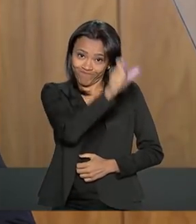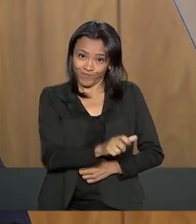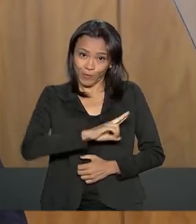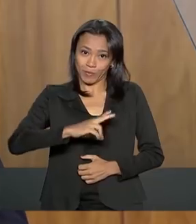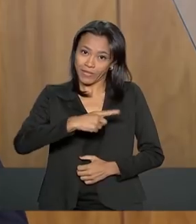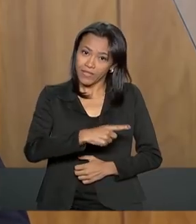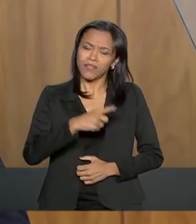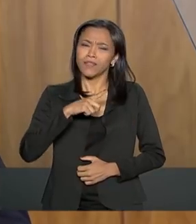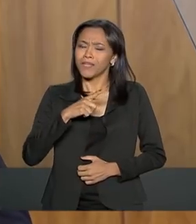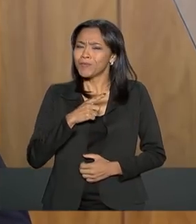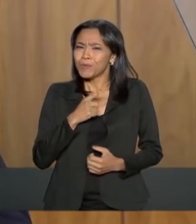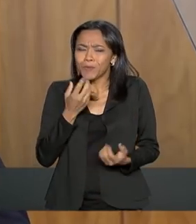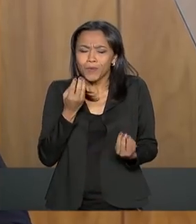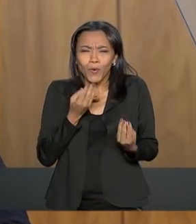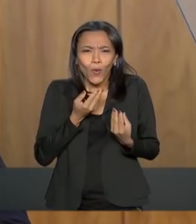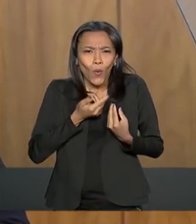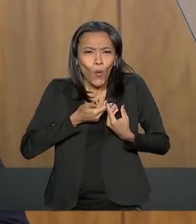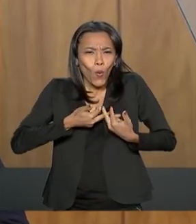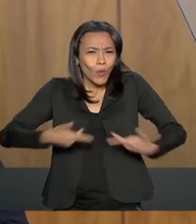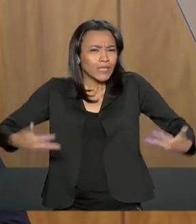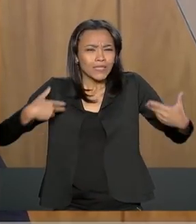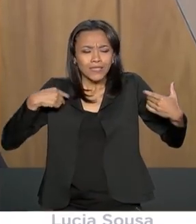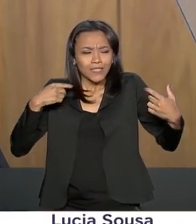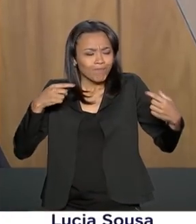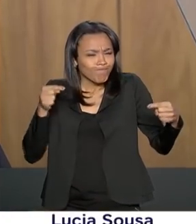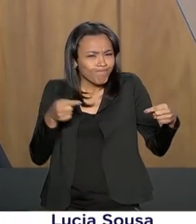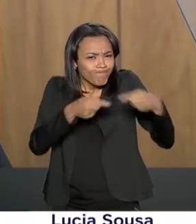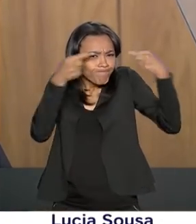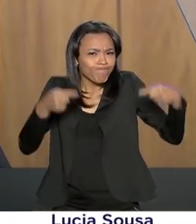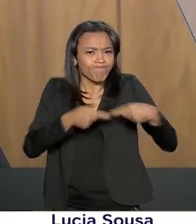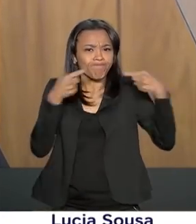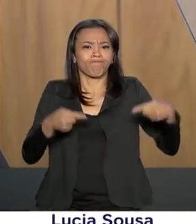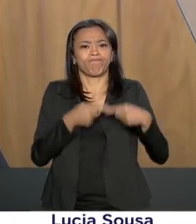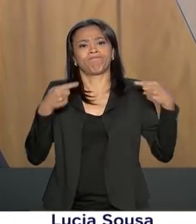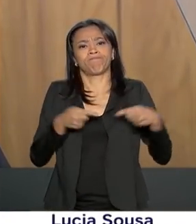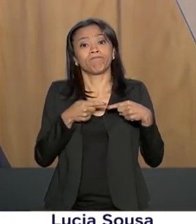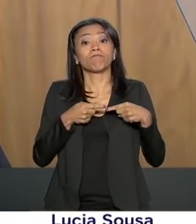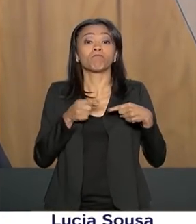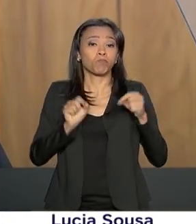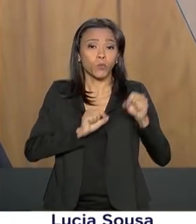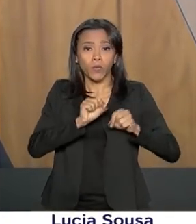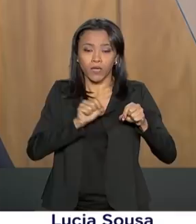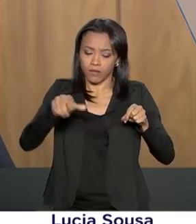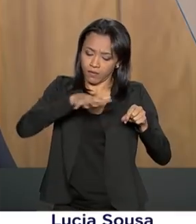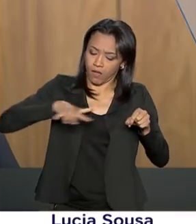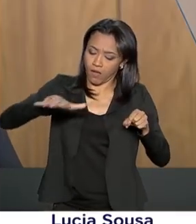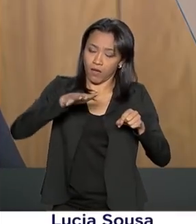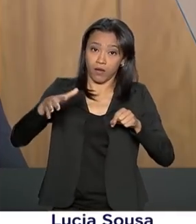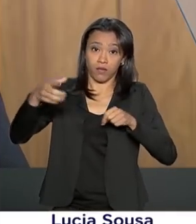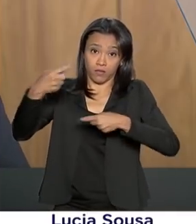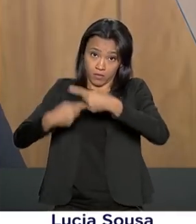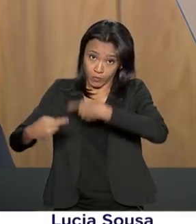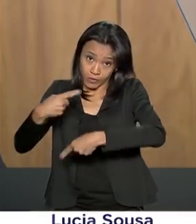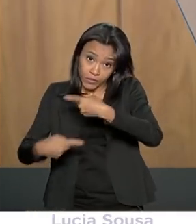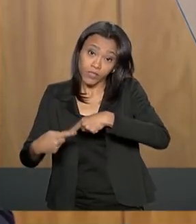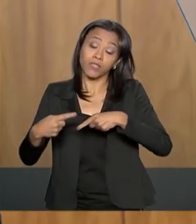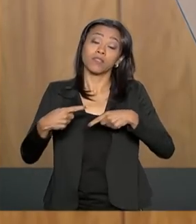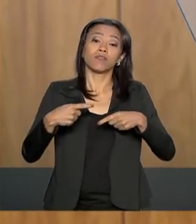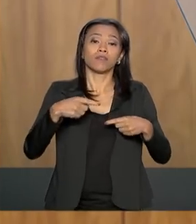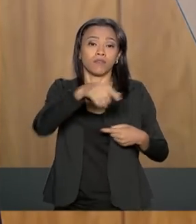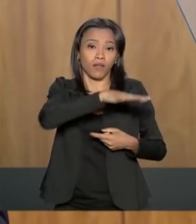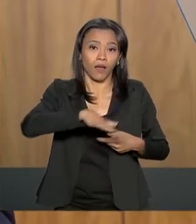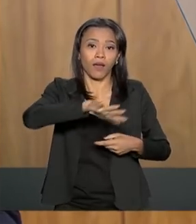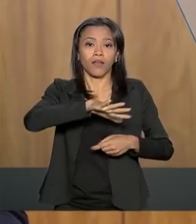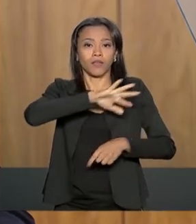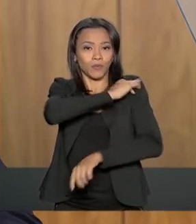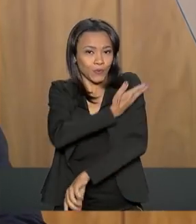comum na política e também no tocante a costumes, a